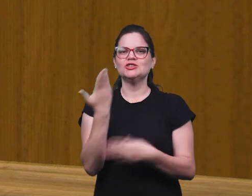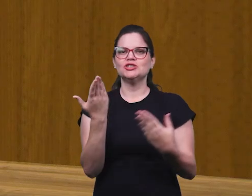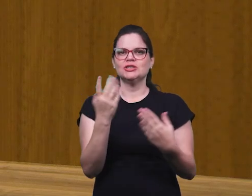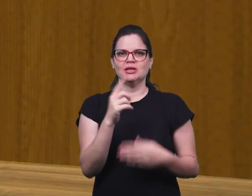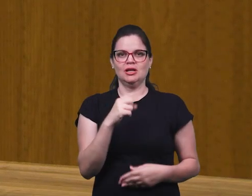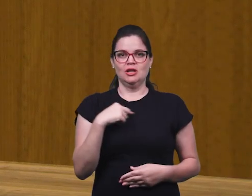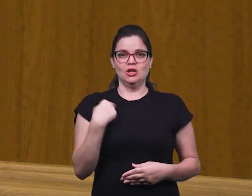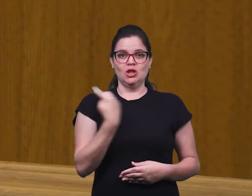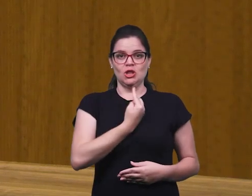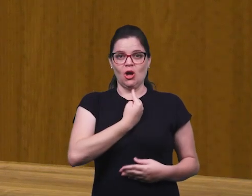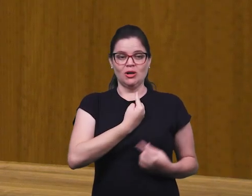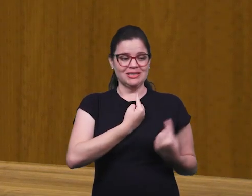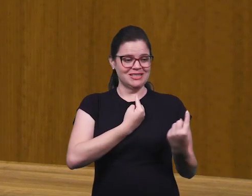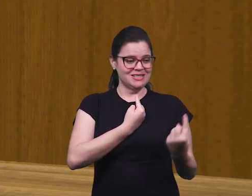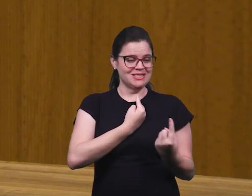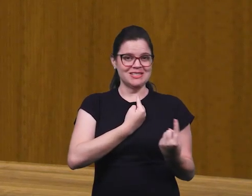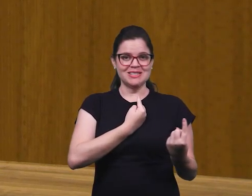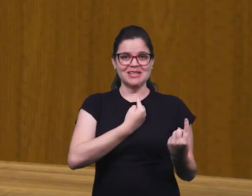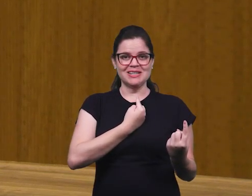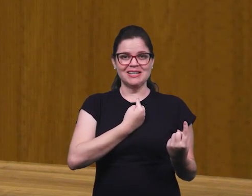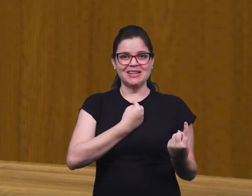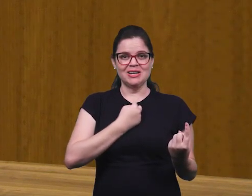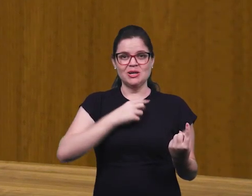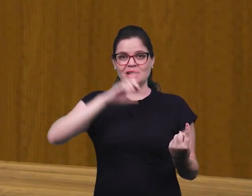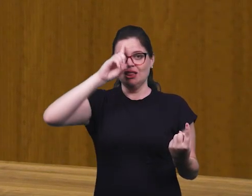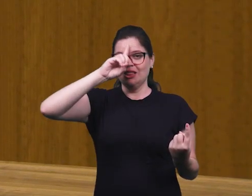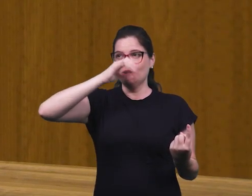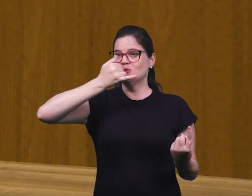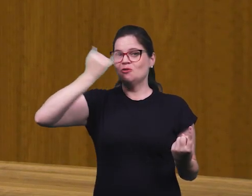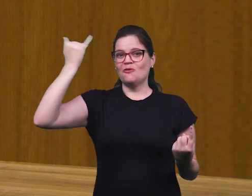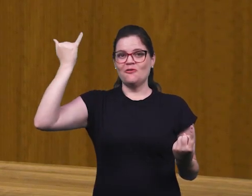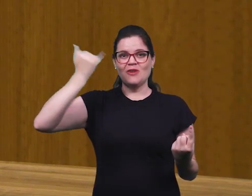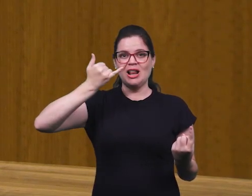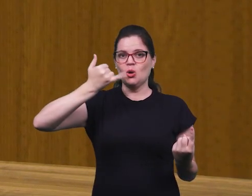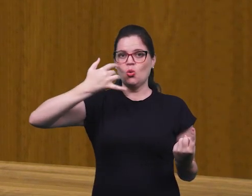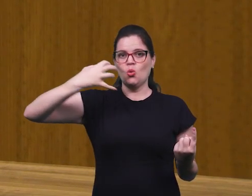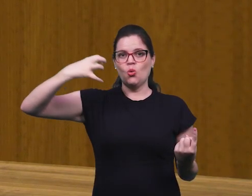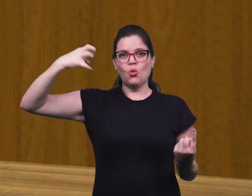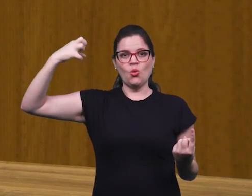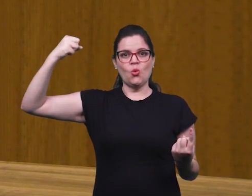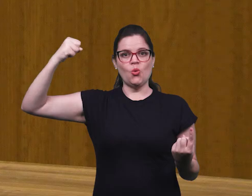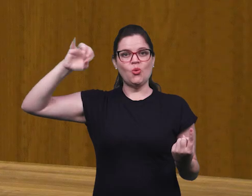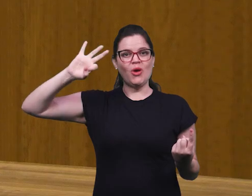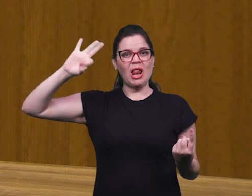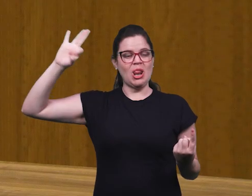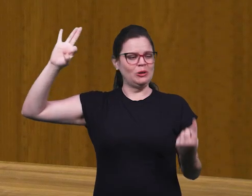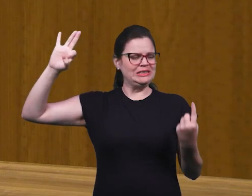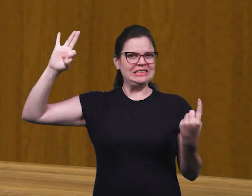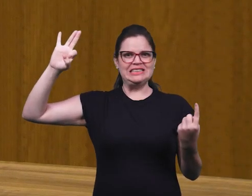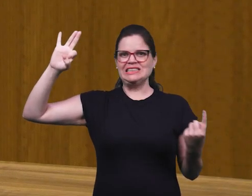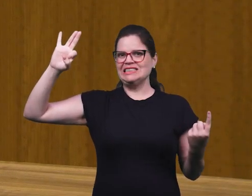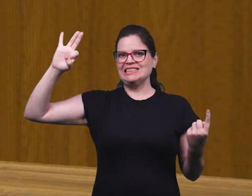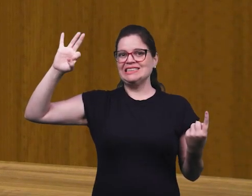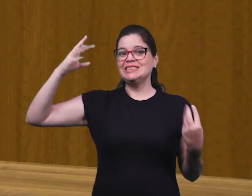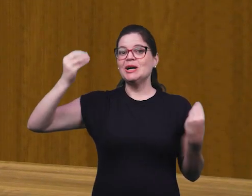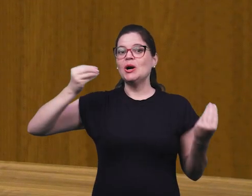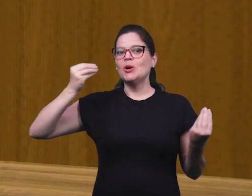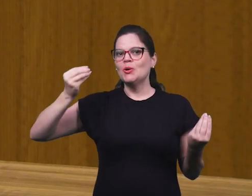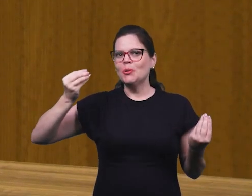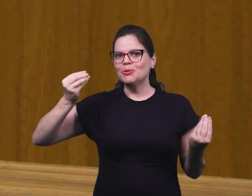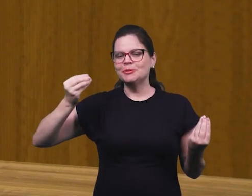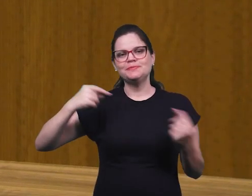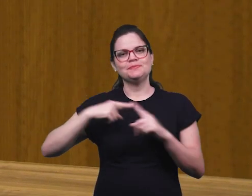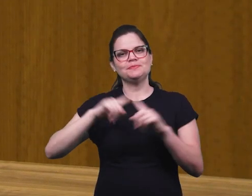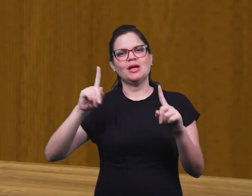Tiago disse aqui, vivemos uma eternidade sem ouvir a voz do Senhor. Mas é maravilhoso nós imaginarmos, em termos da segurança, de